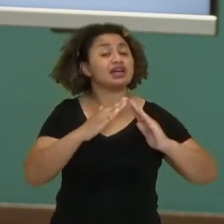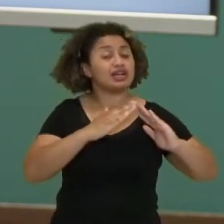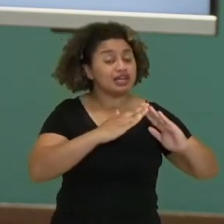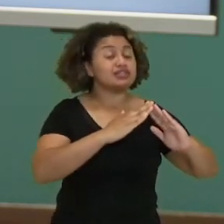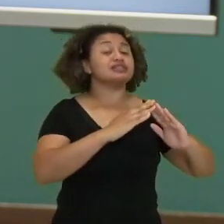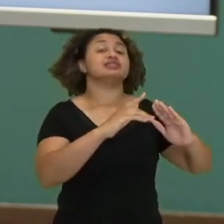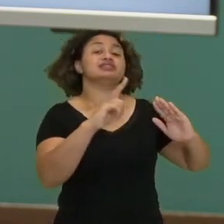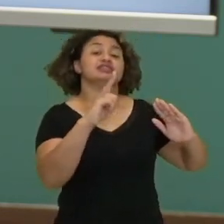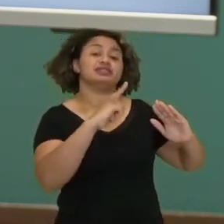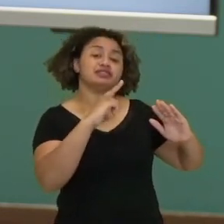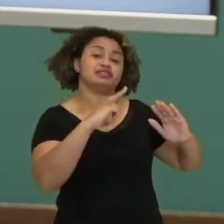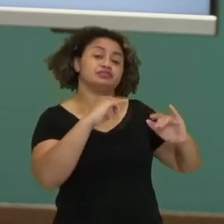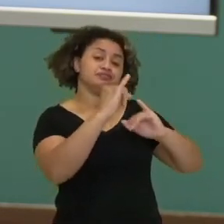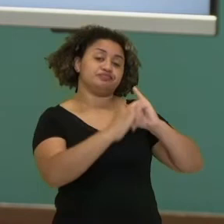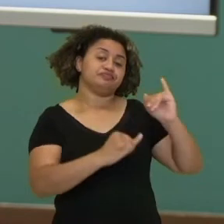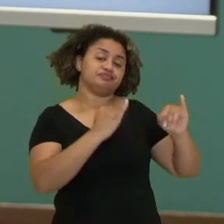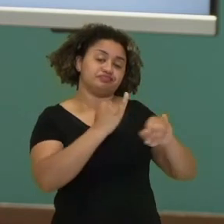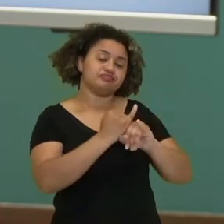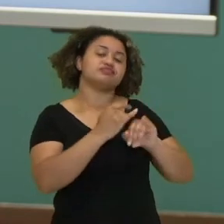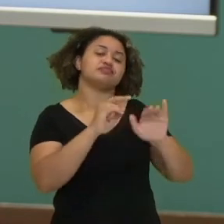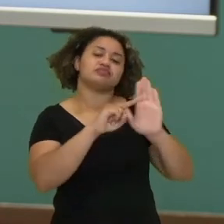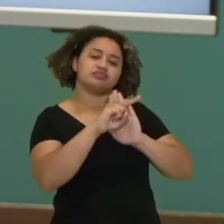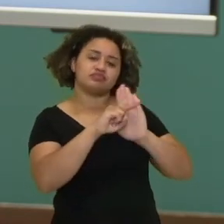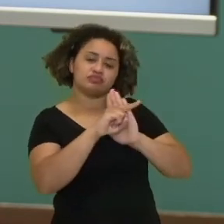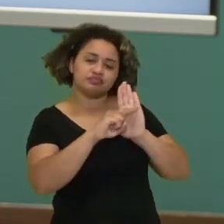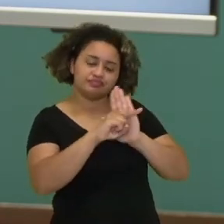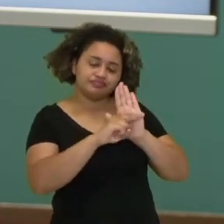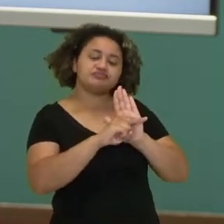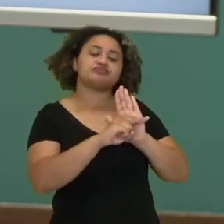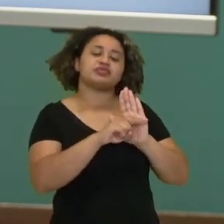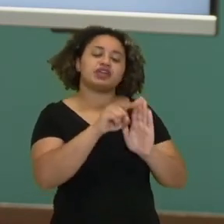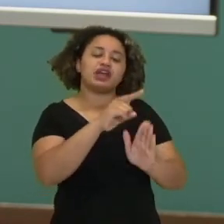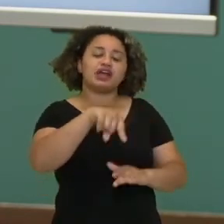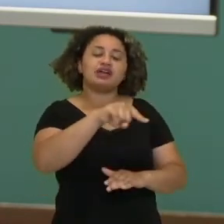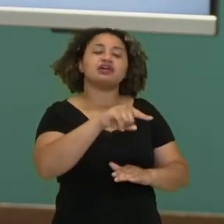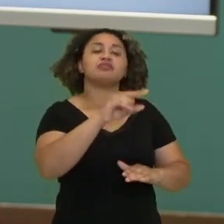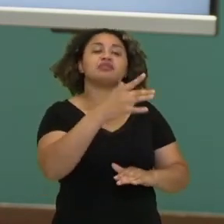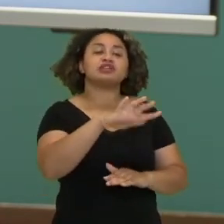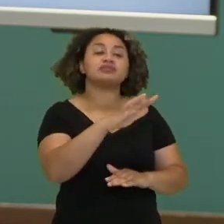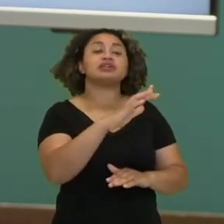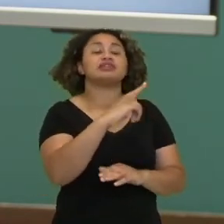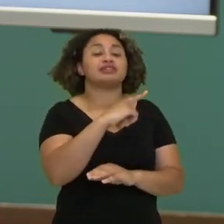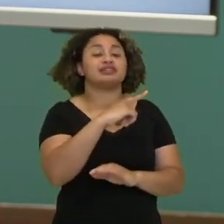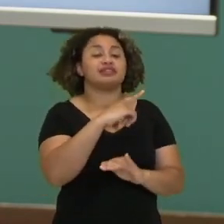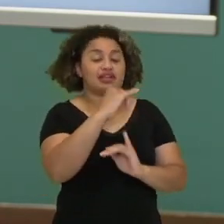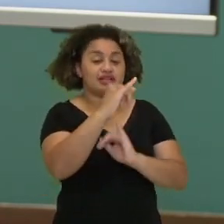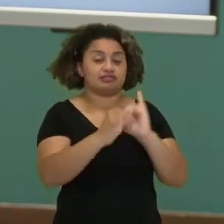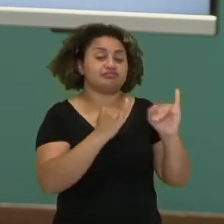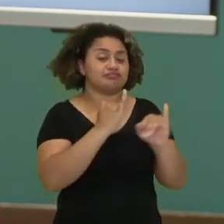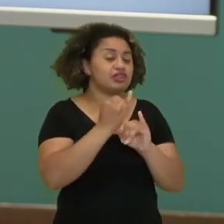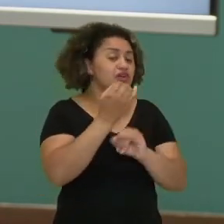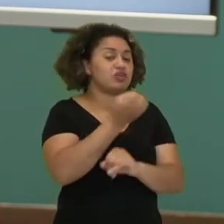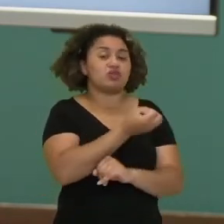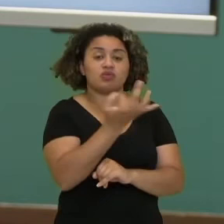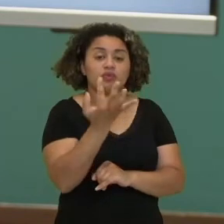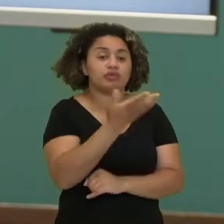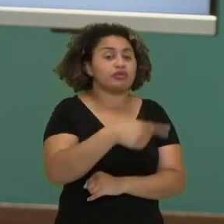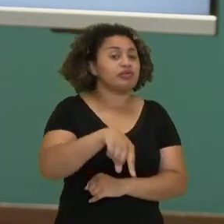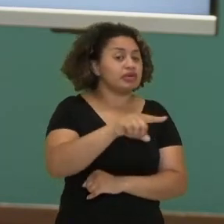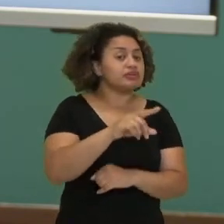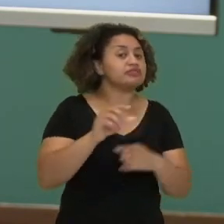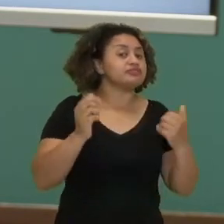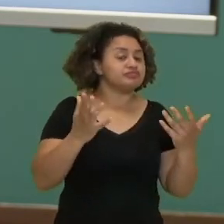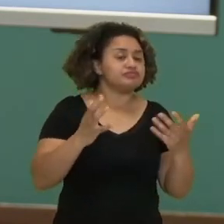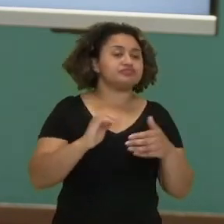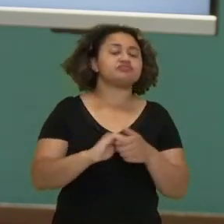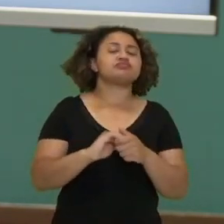desses domicílios pesquisados aproximadamente possuem o acesso à internet.